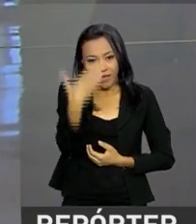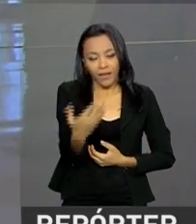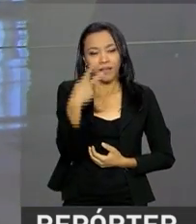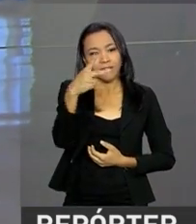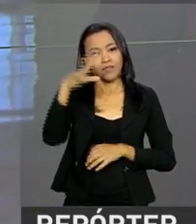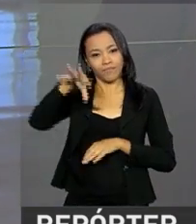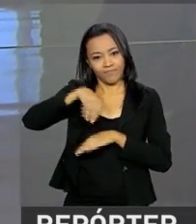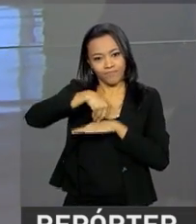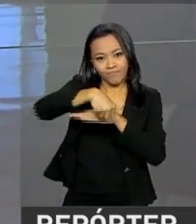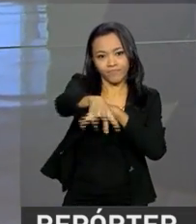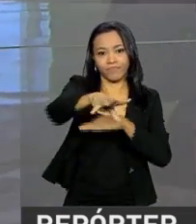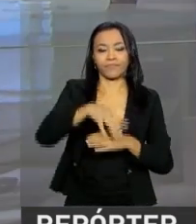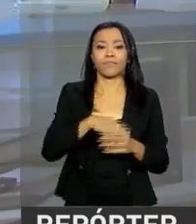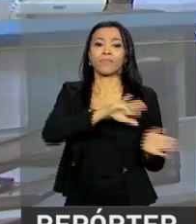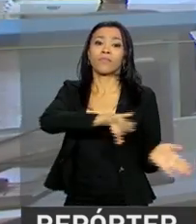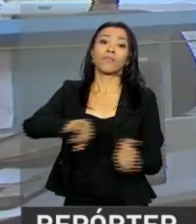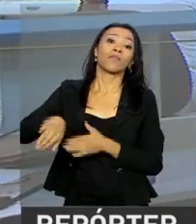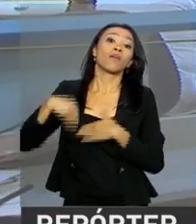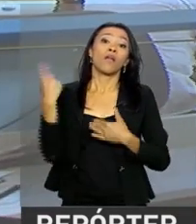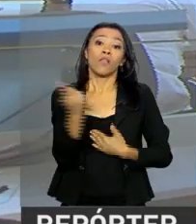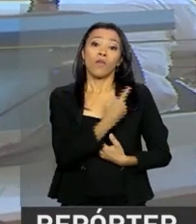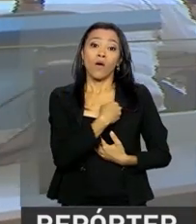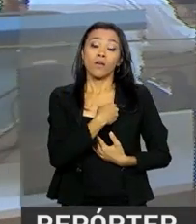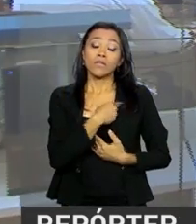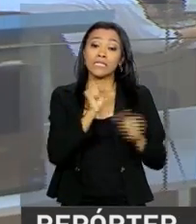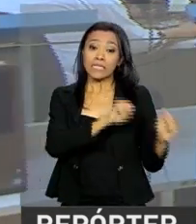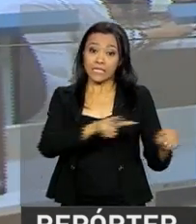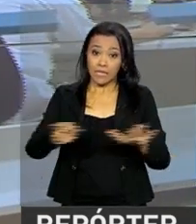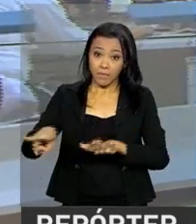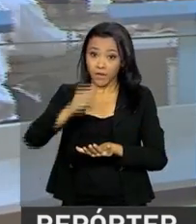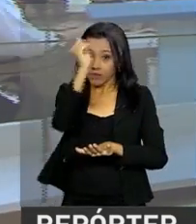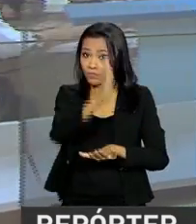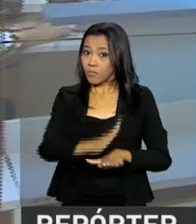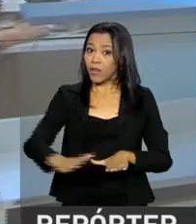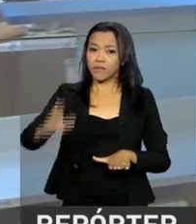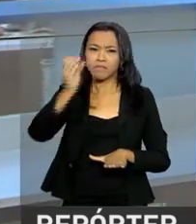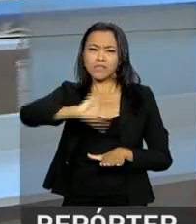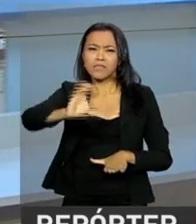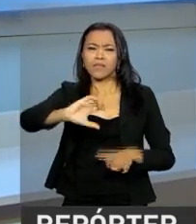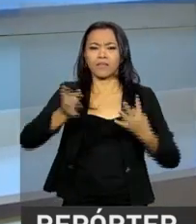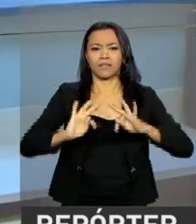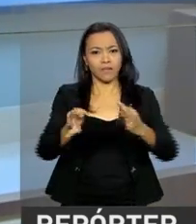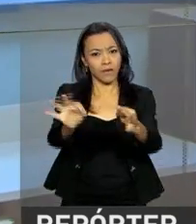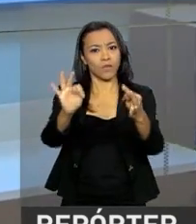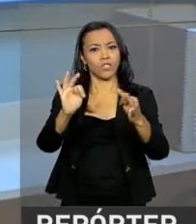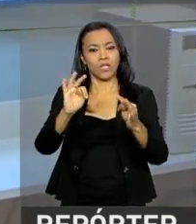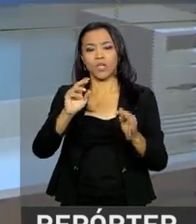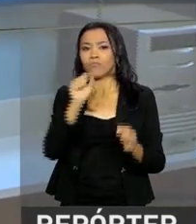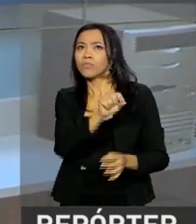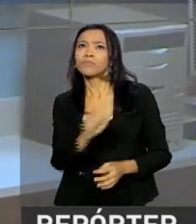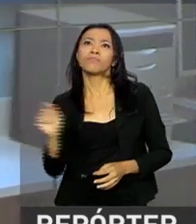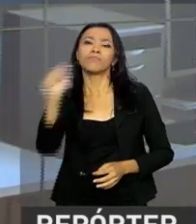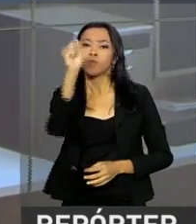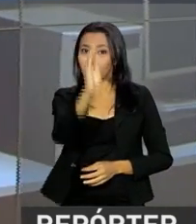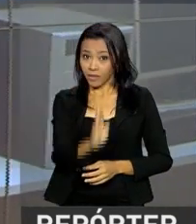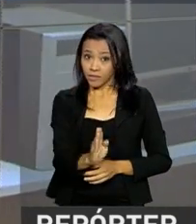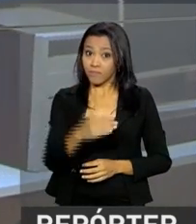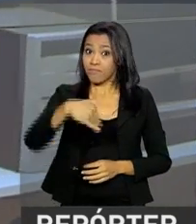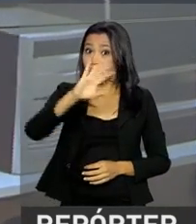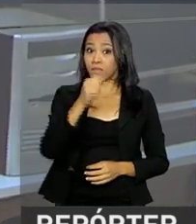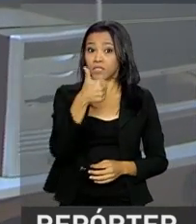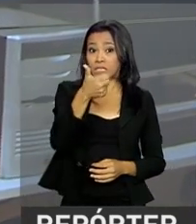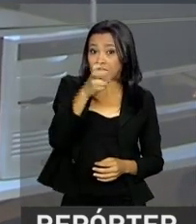pelas suas informações e estamos na na Semana Nacional de Ciência e Tecnologia em todo o país vão ser mais de